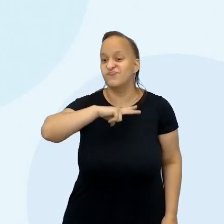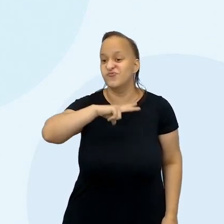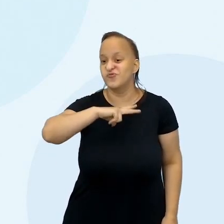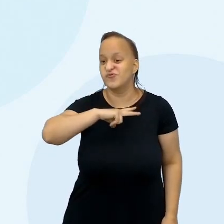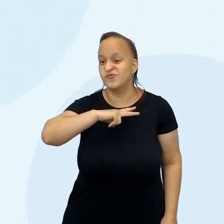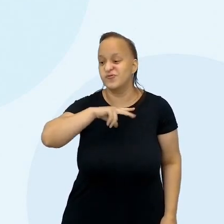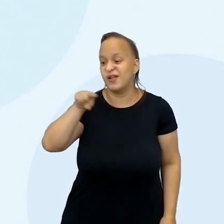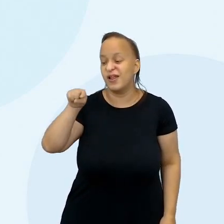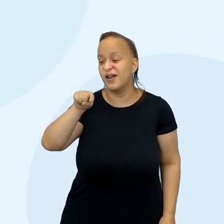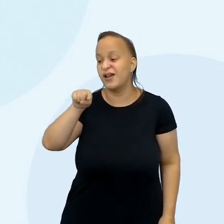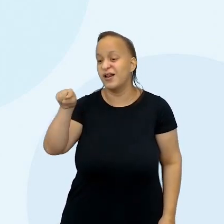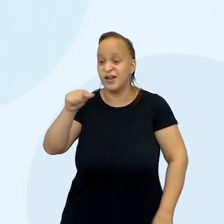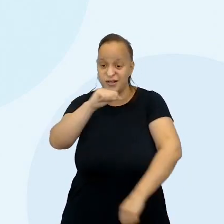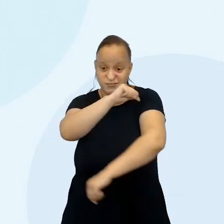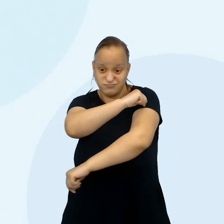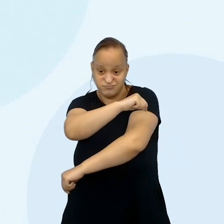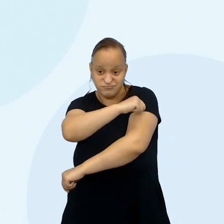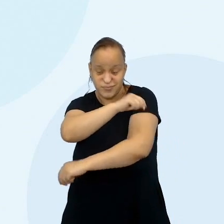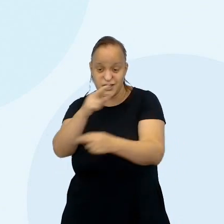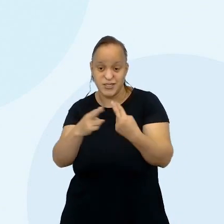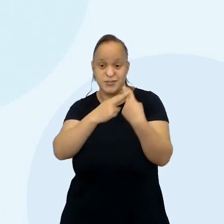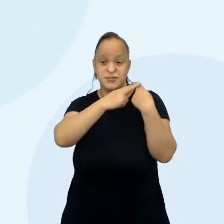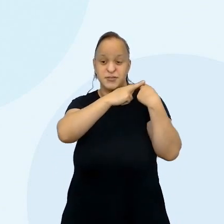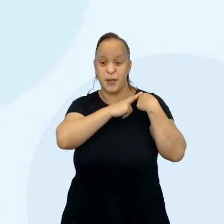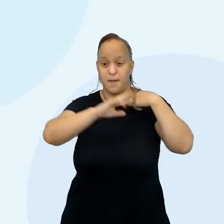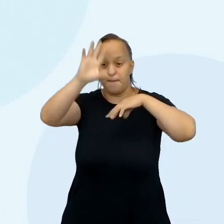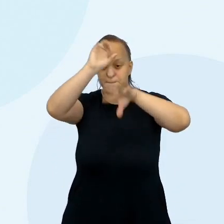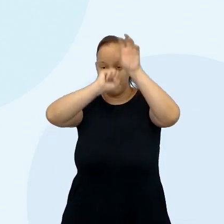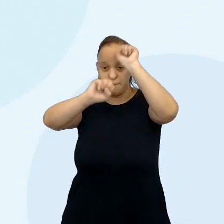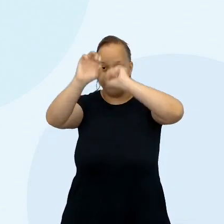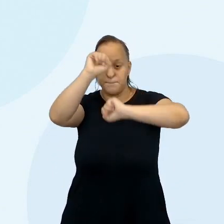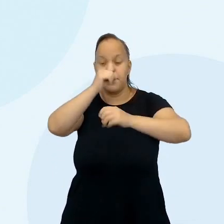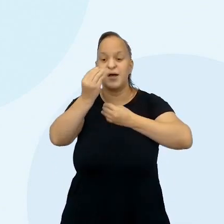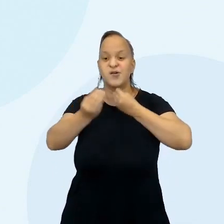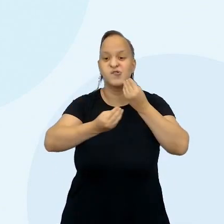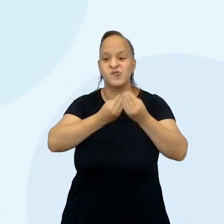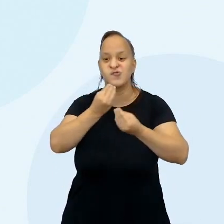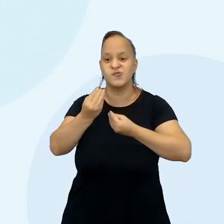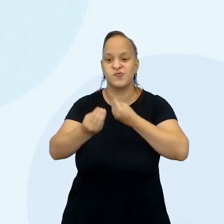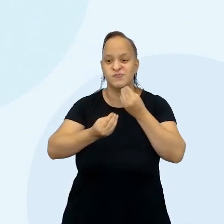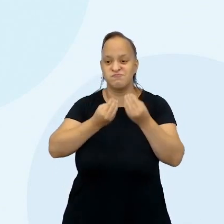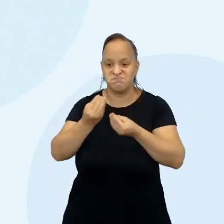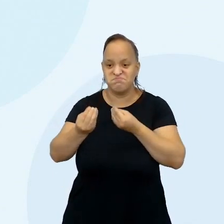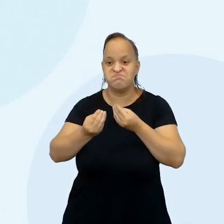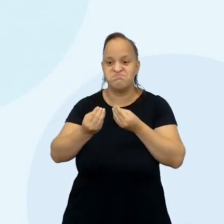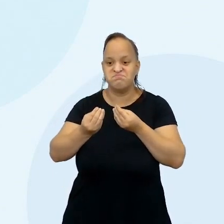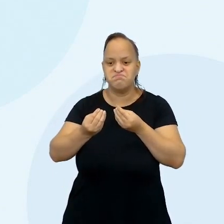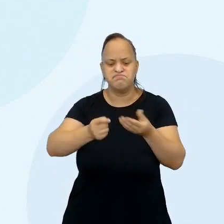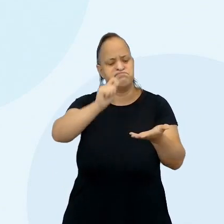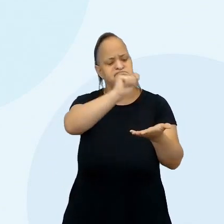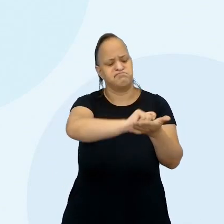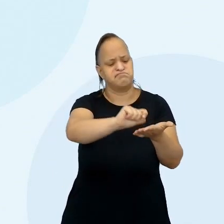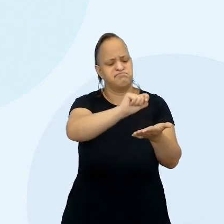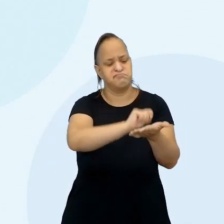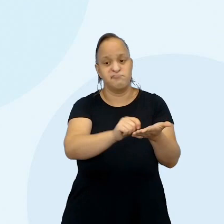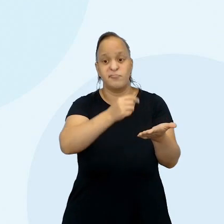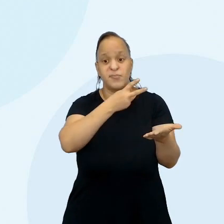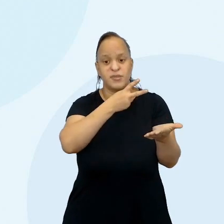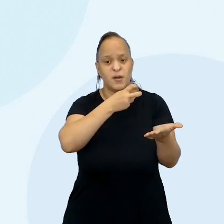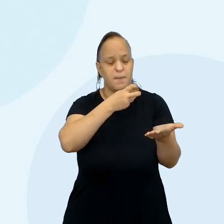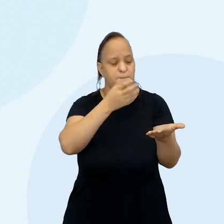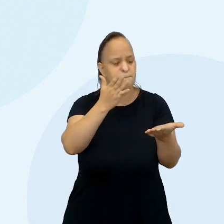como responsável pelo processo de aprendizagem. Ele vai olhar para aquilo que ele está desenvolvendo, né,